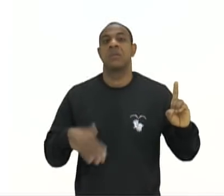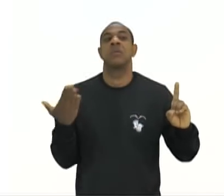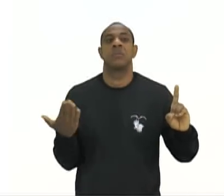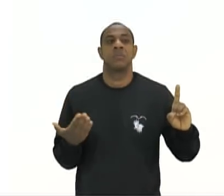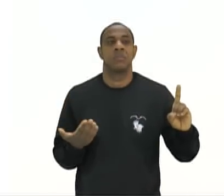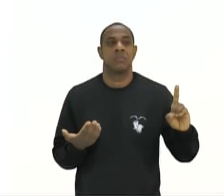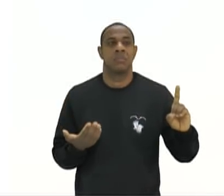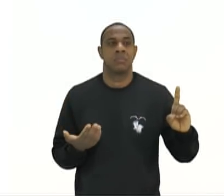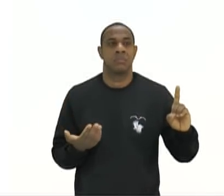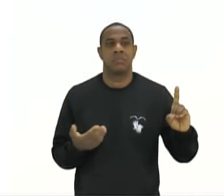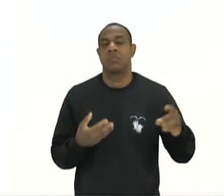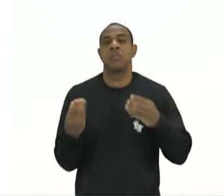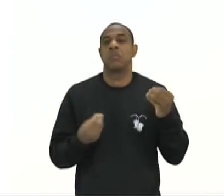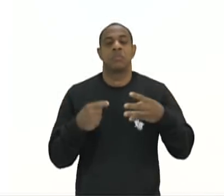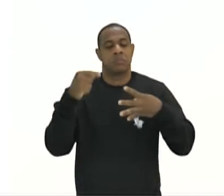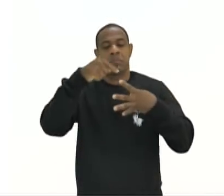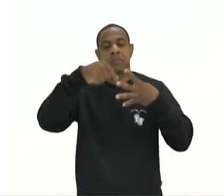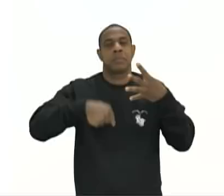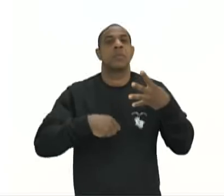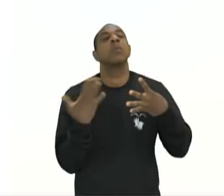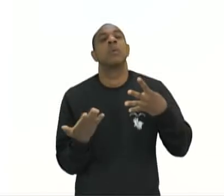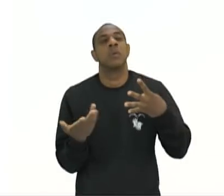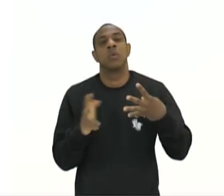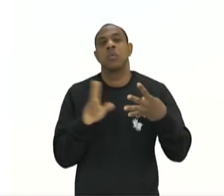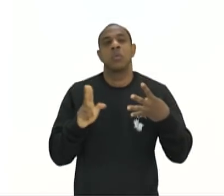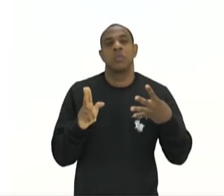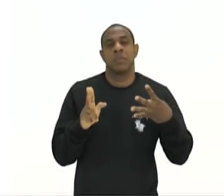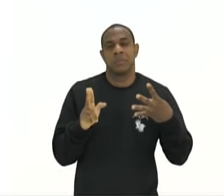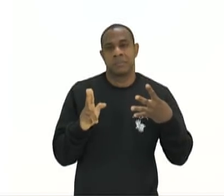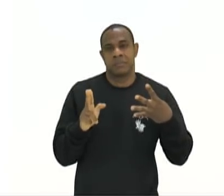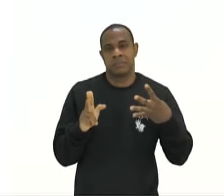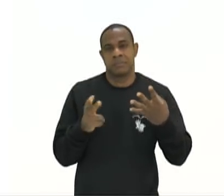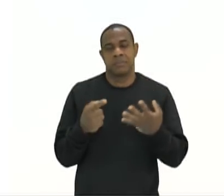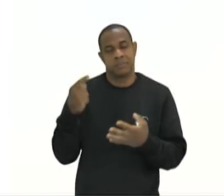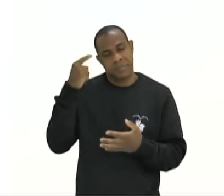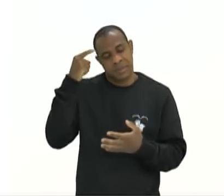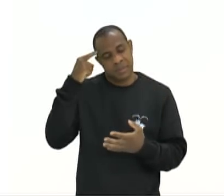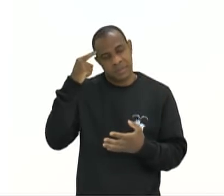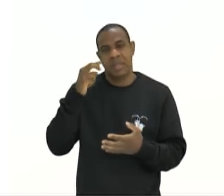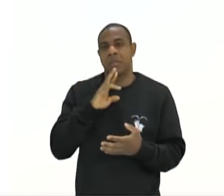na letra D, refração. Um tempinho para vocês pensarem na resposta.